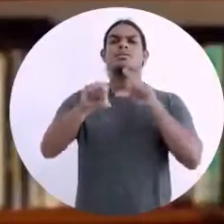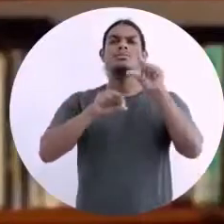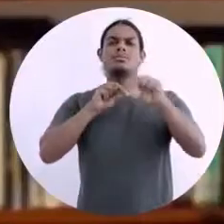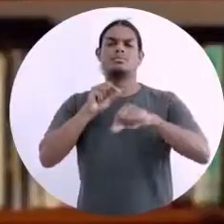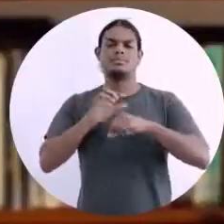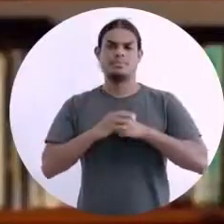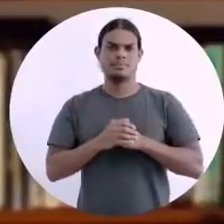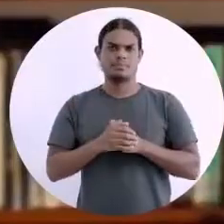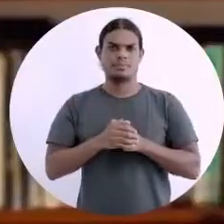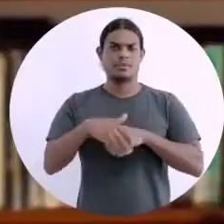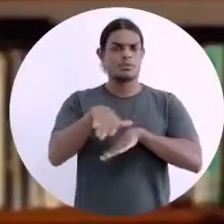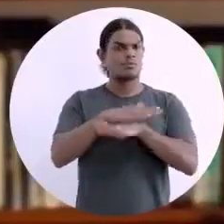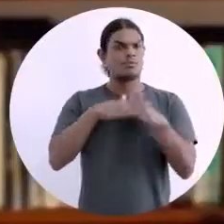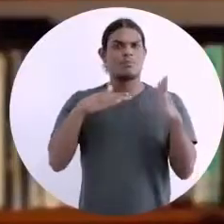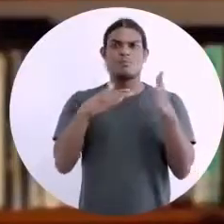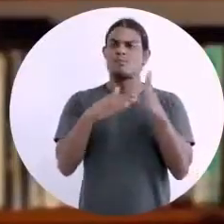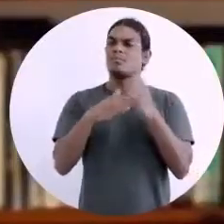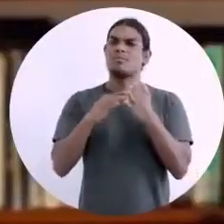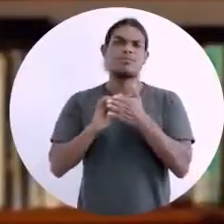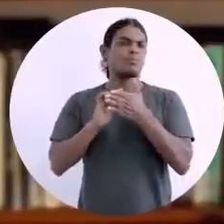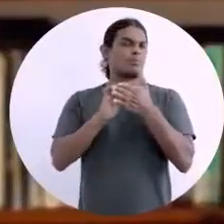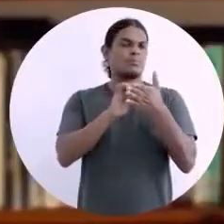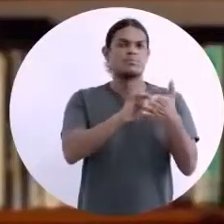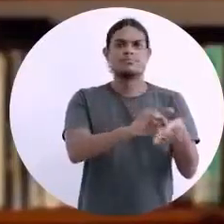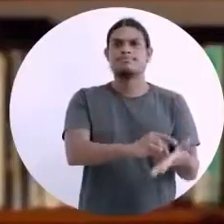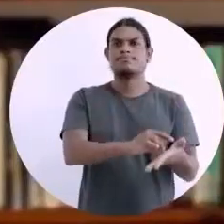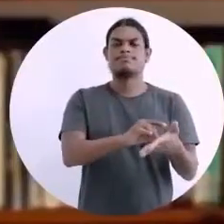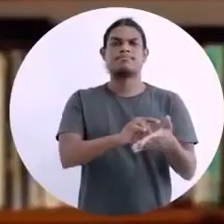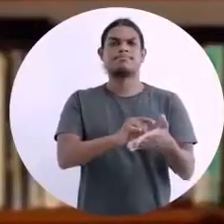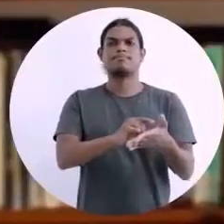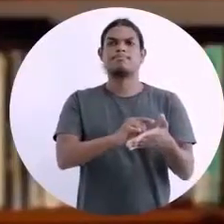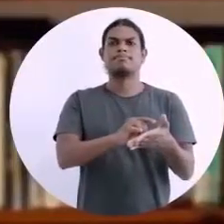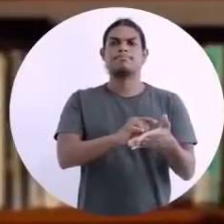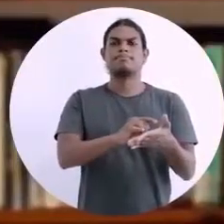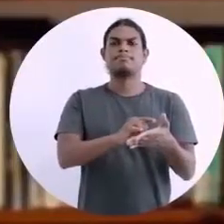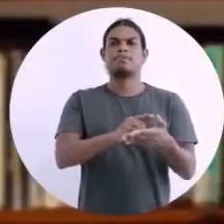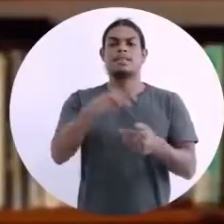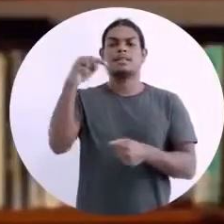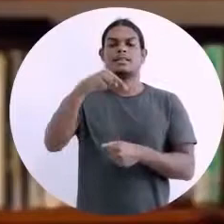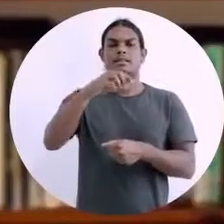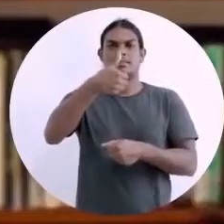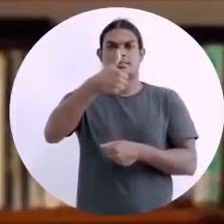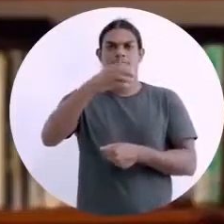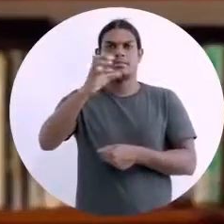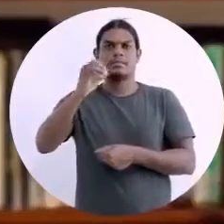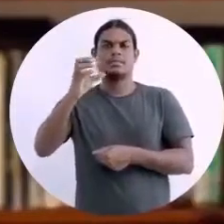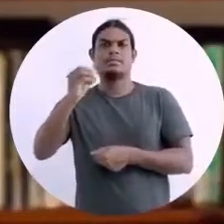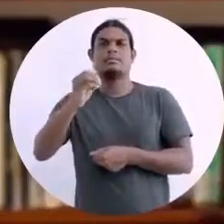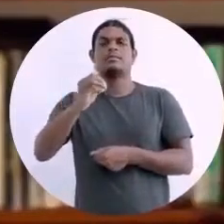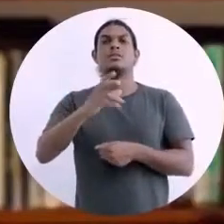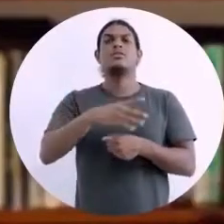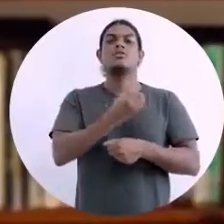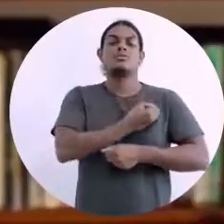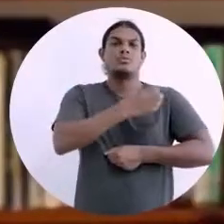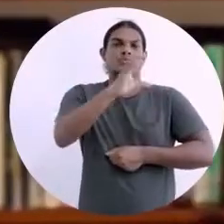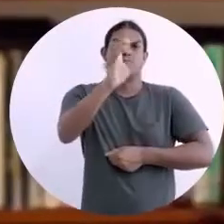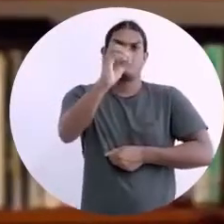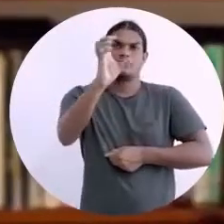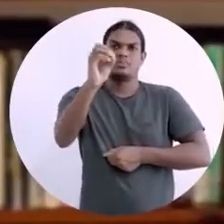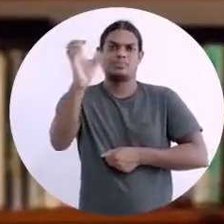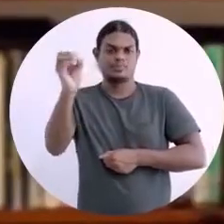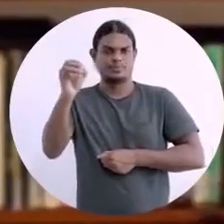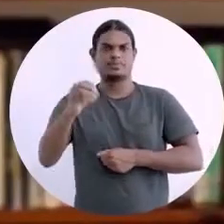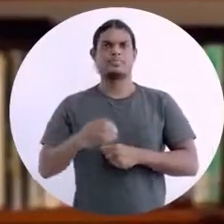classe? Tudo que não se aplicava às outras 9 classes entram em 000. As generalidades. É uma classe de forma geral.